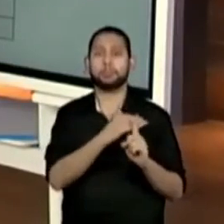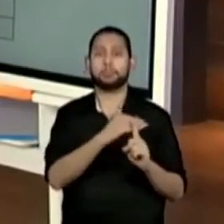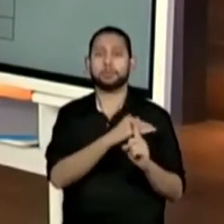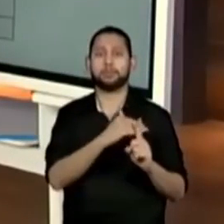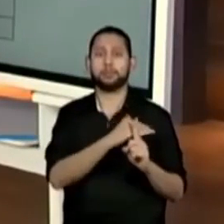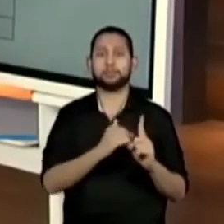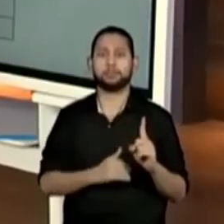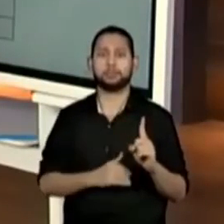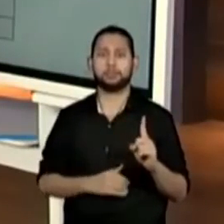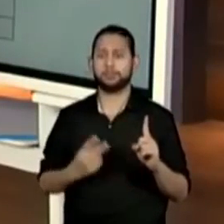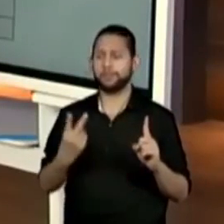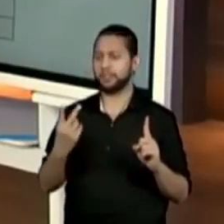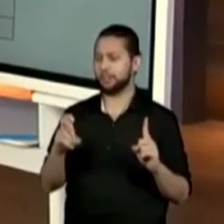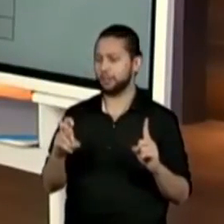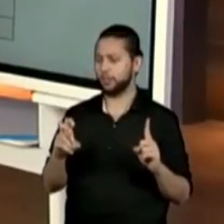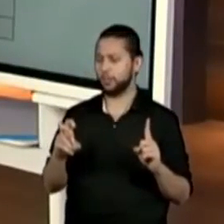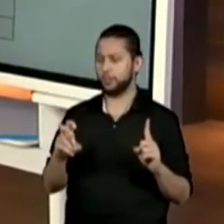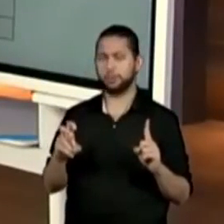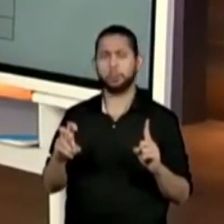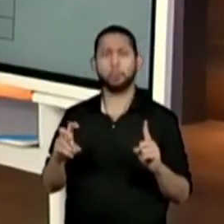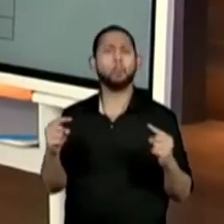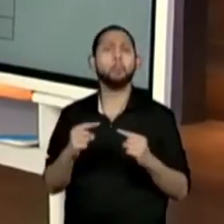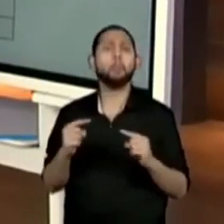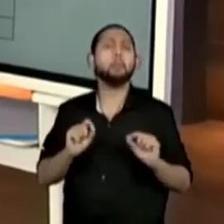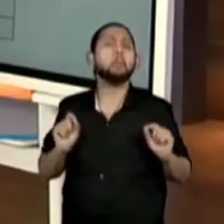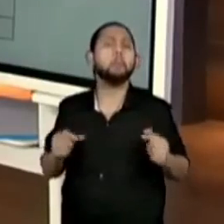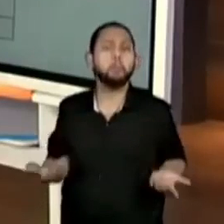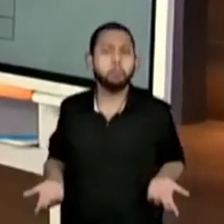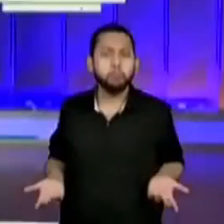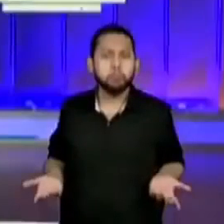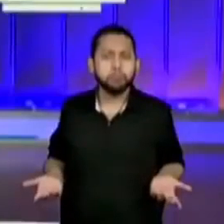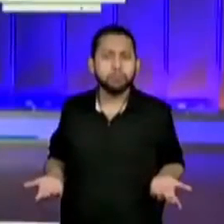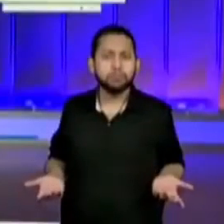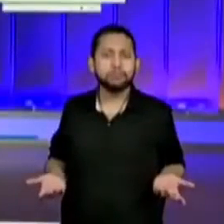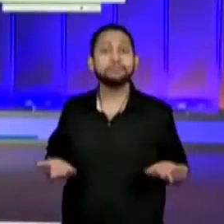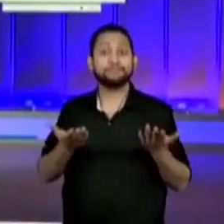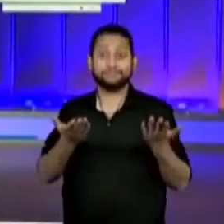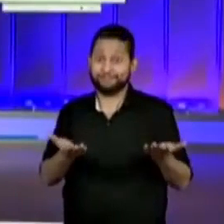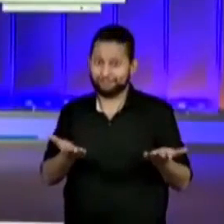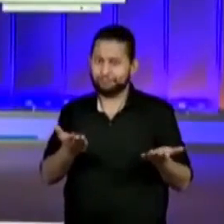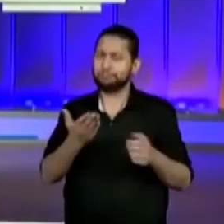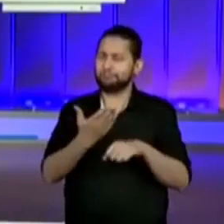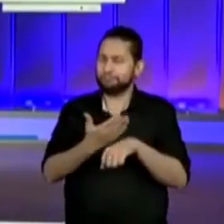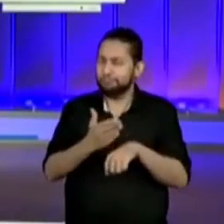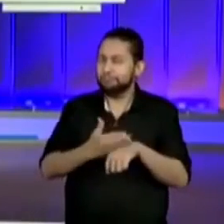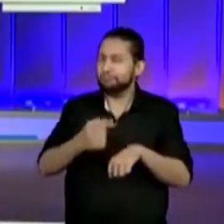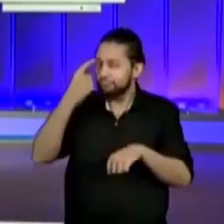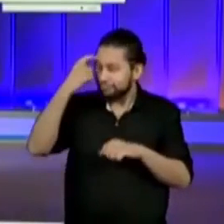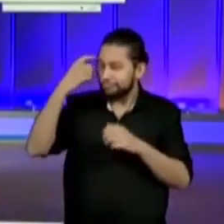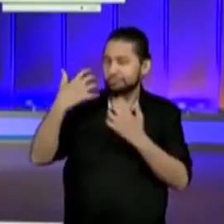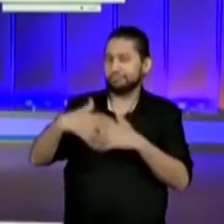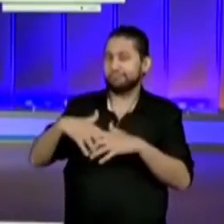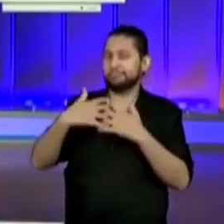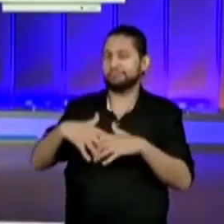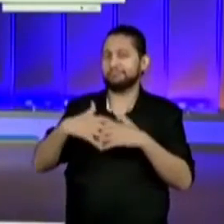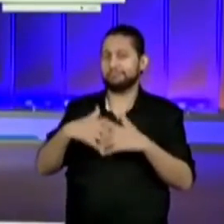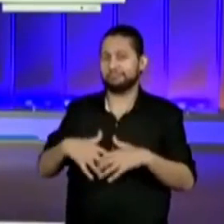25 vai ser Então qual a qual parte desse preço inteiro